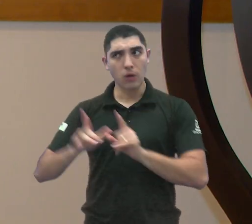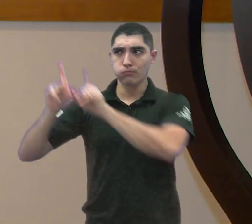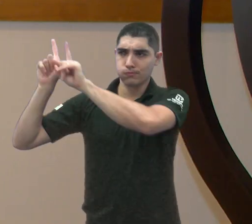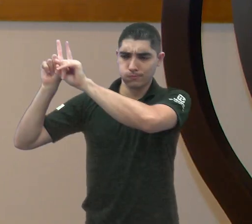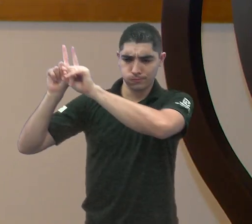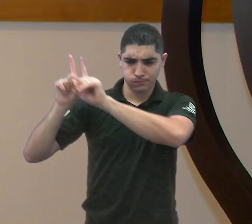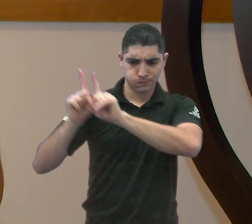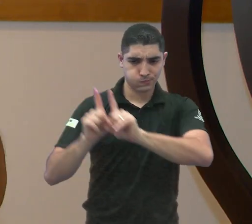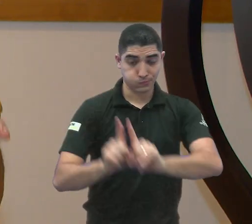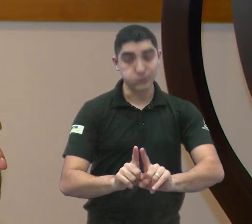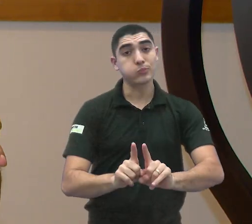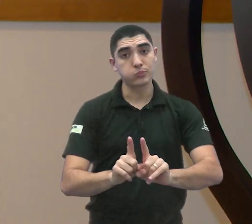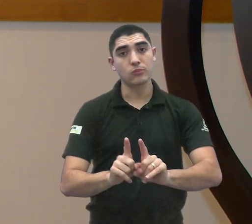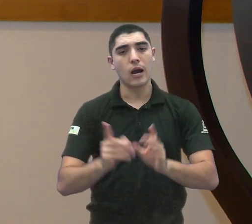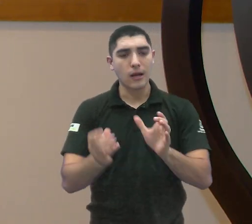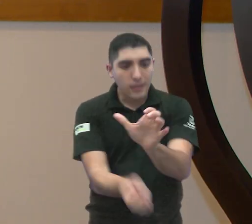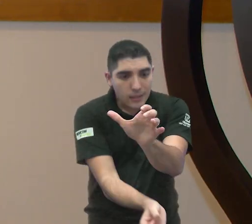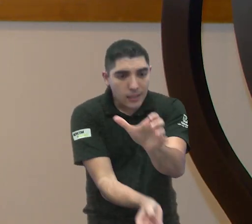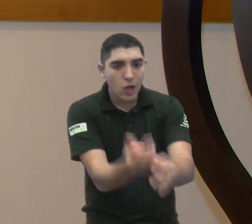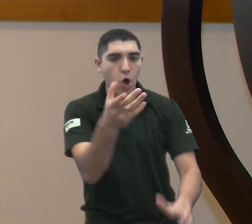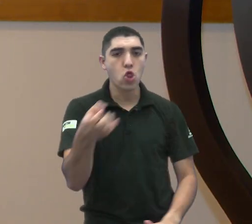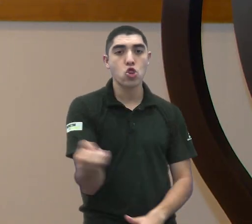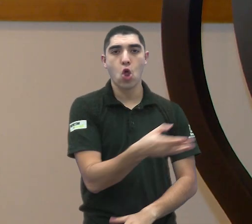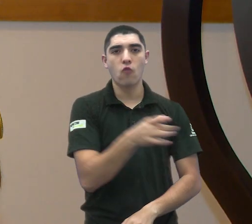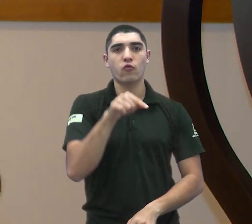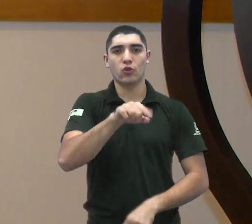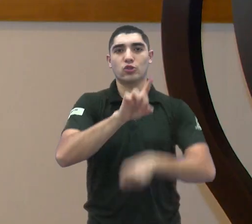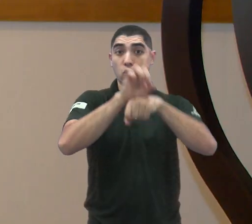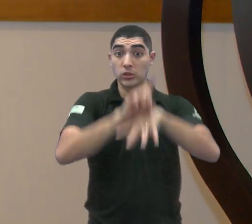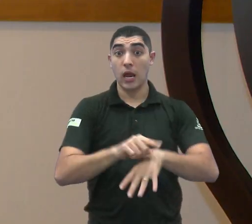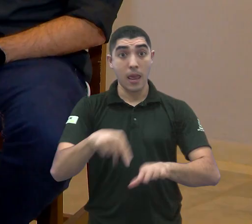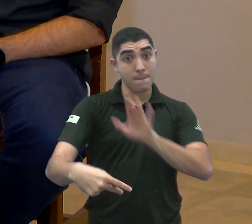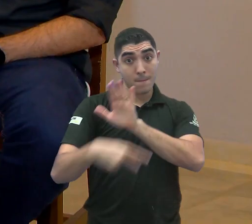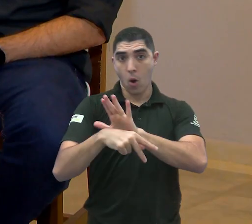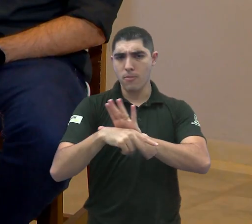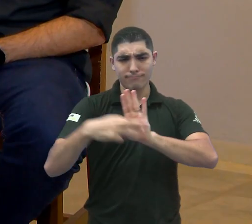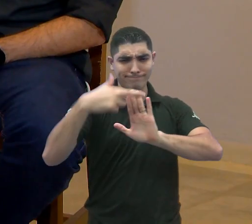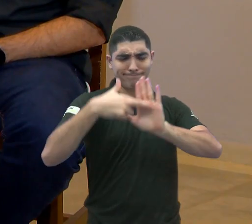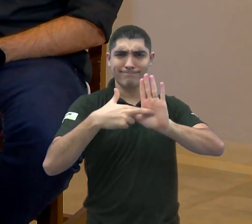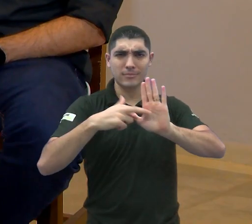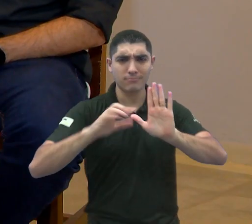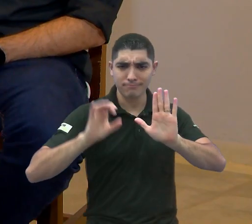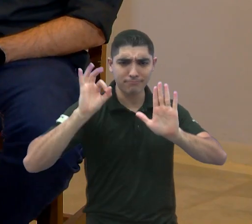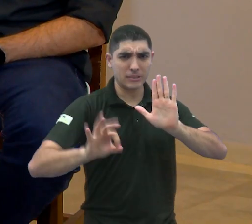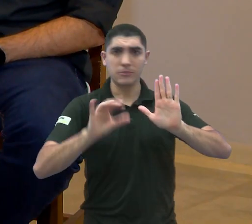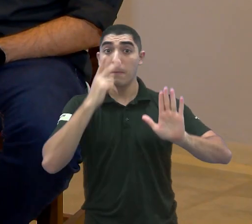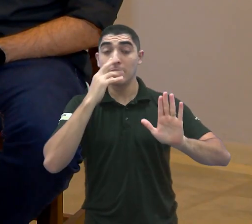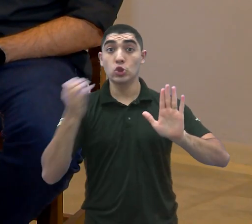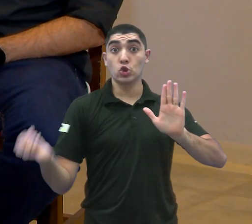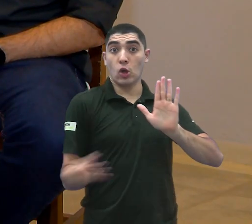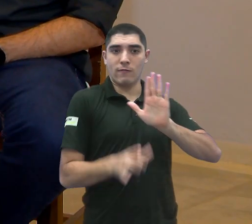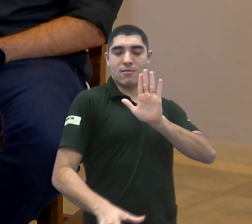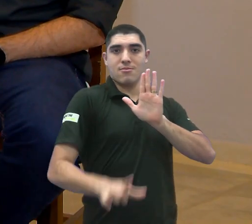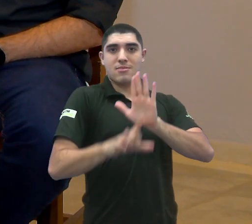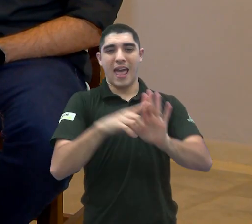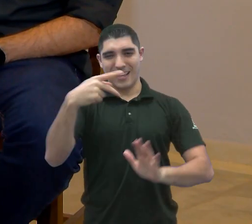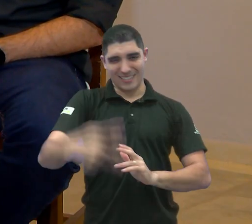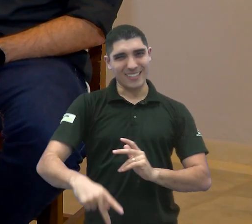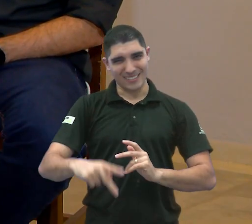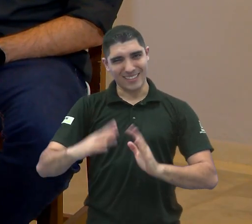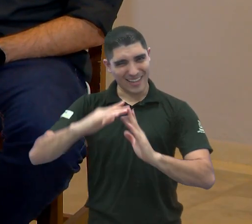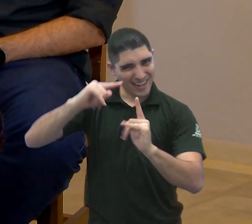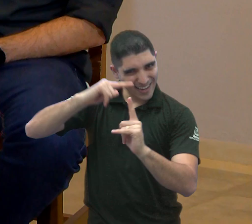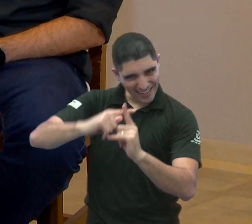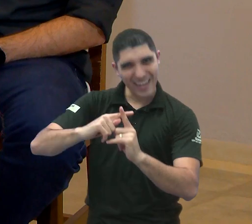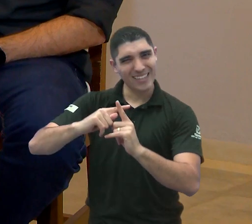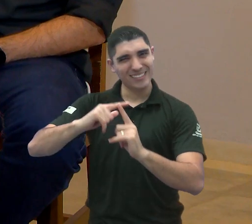ordenado bispo e foi instalada a diocese. Quer dizer, foi feito aquele ato canônico que, a partir daquela data, existia,